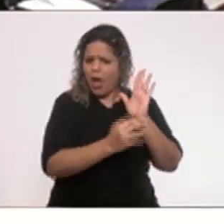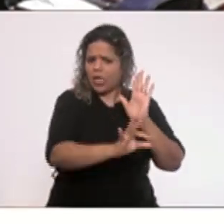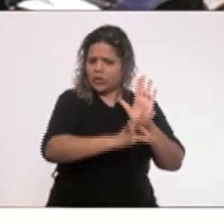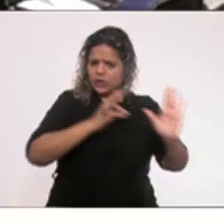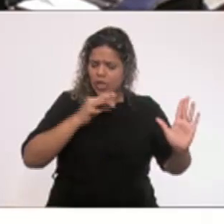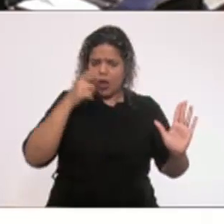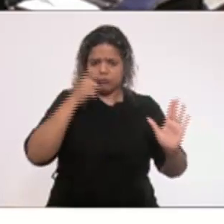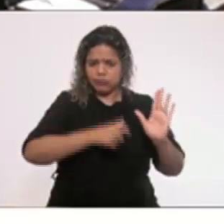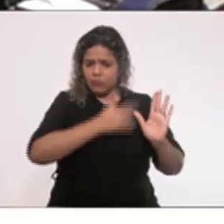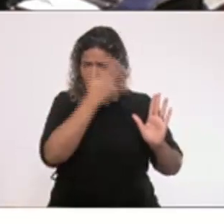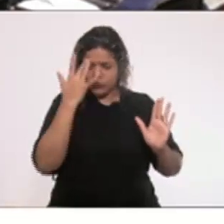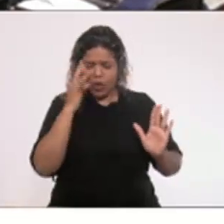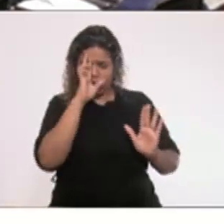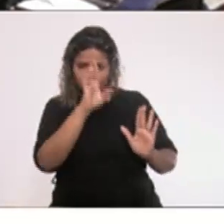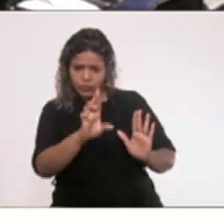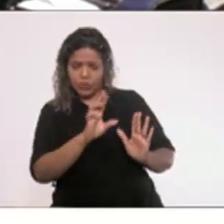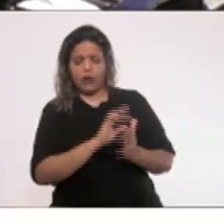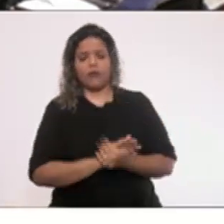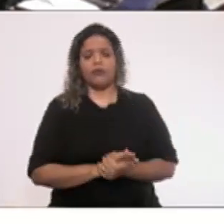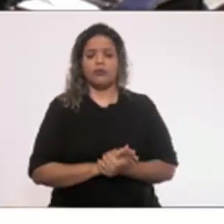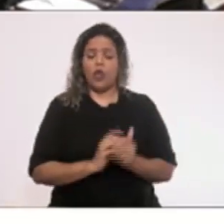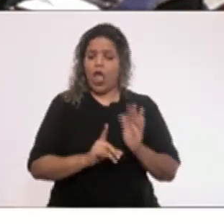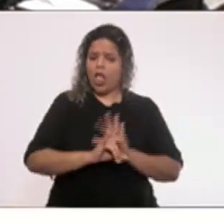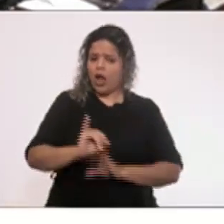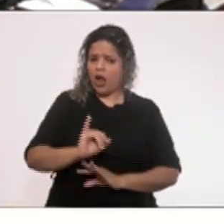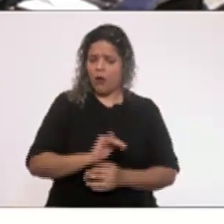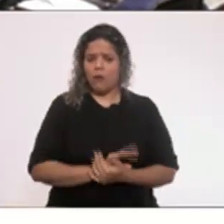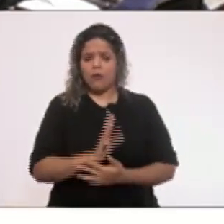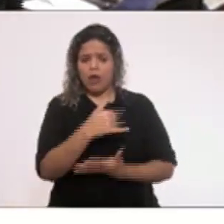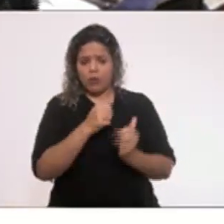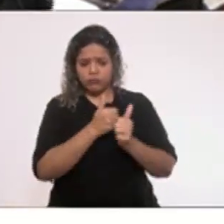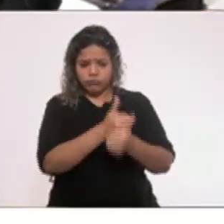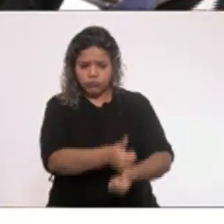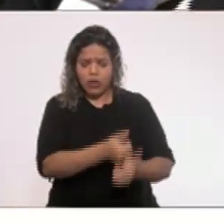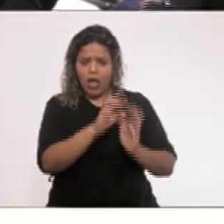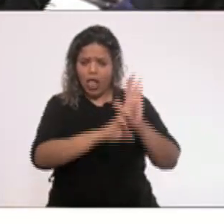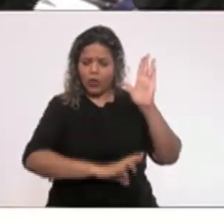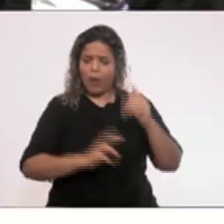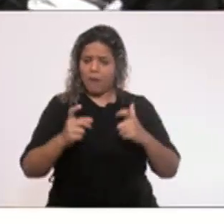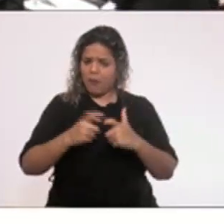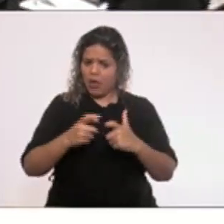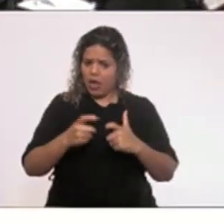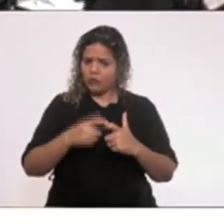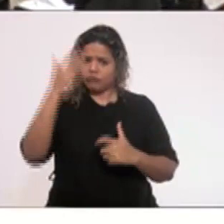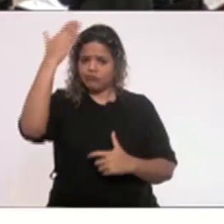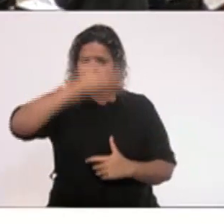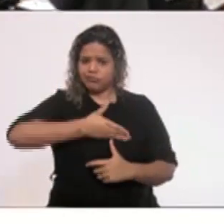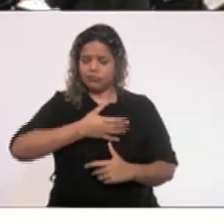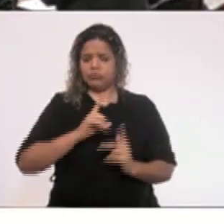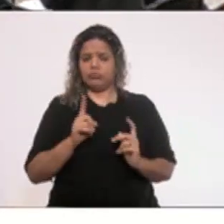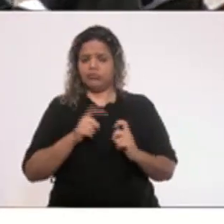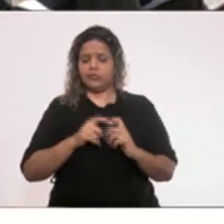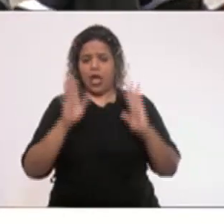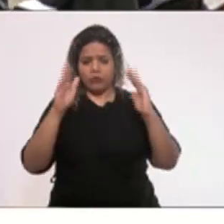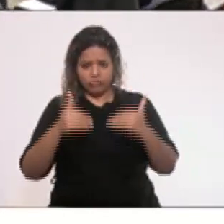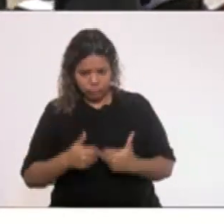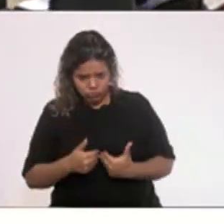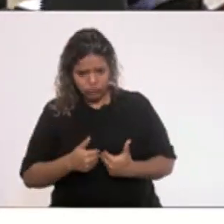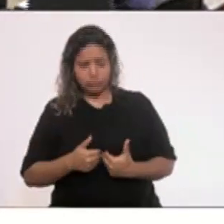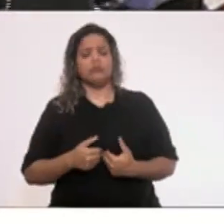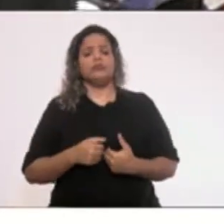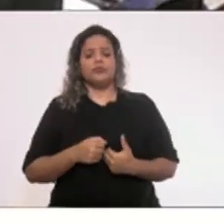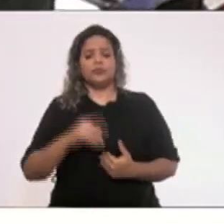pelo interessado ou por seu representante legal, acompanhado de relatório médico que ateste o diagnóstico com a Classificação